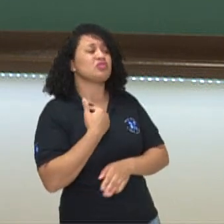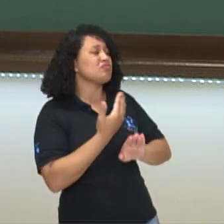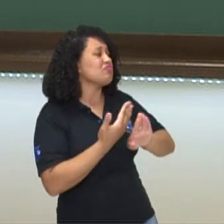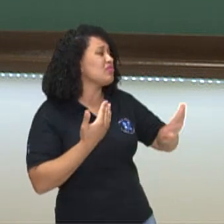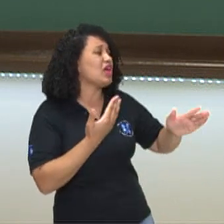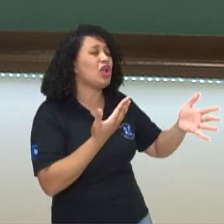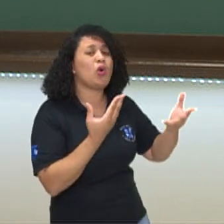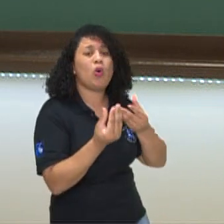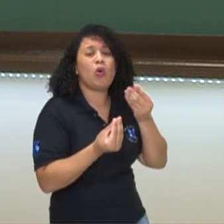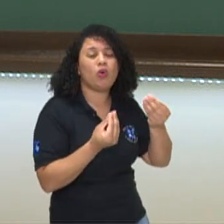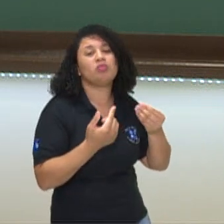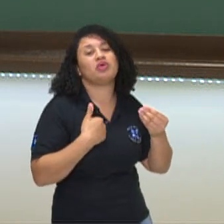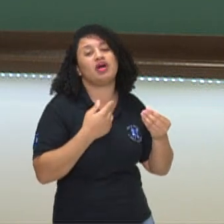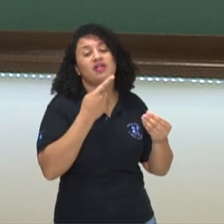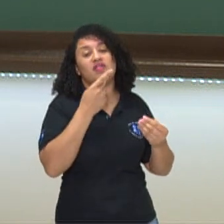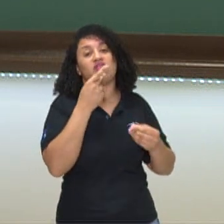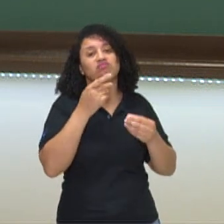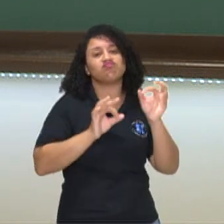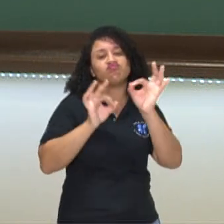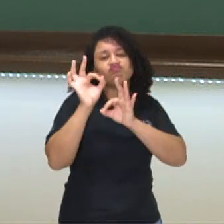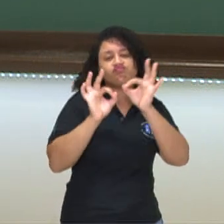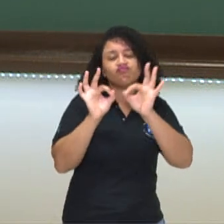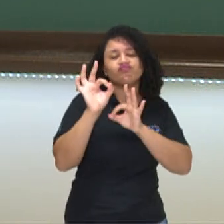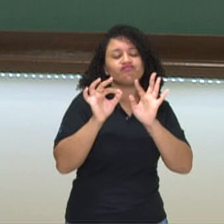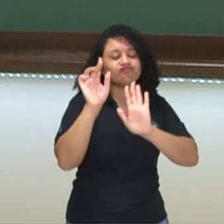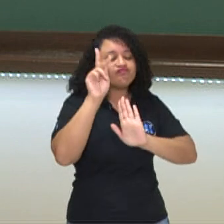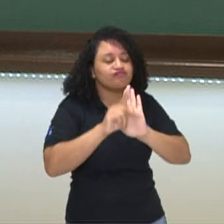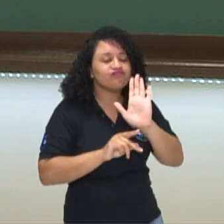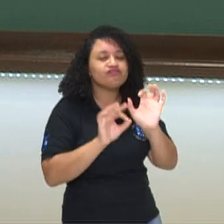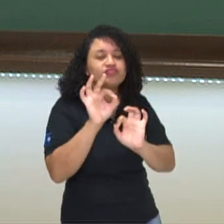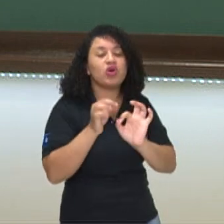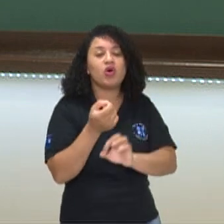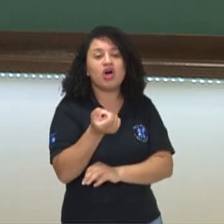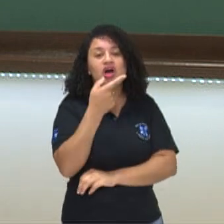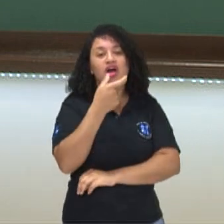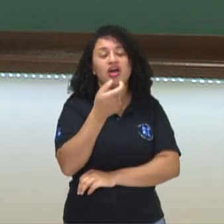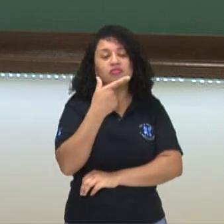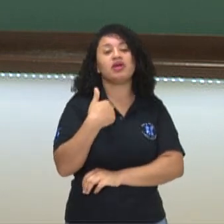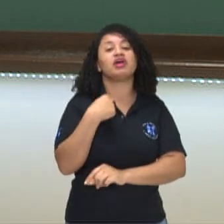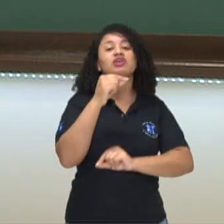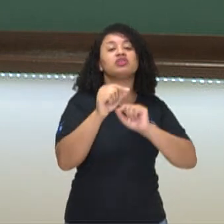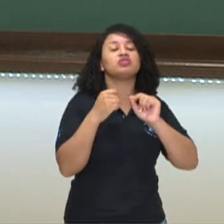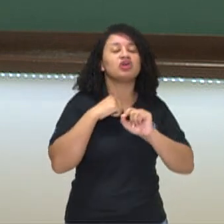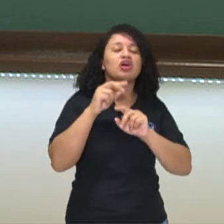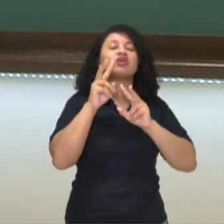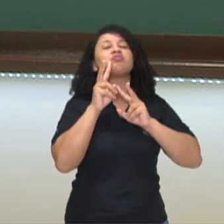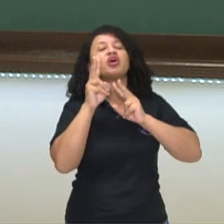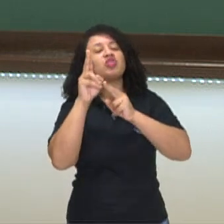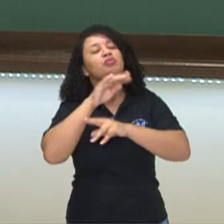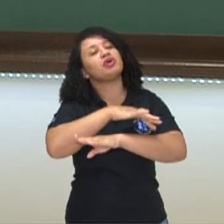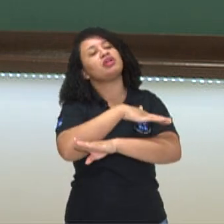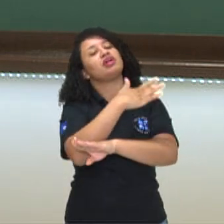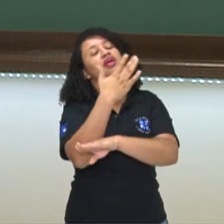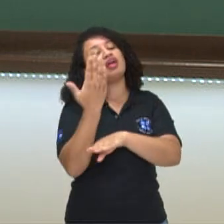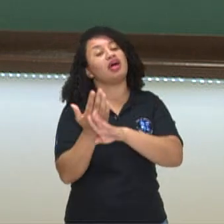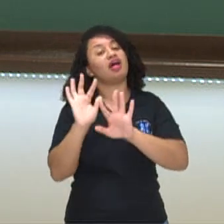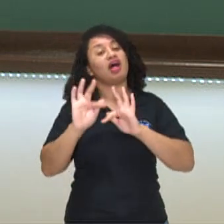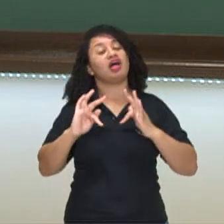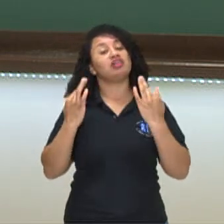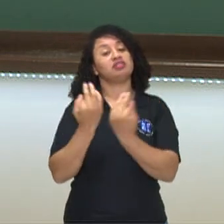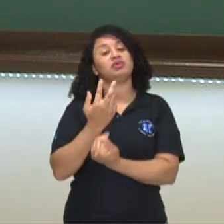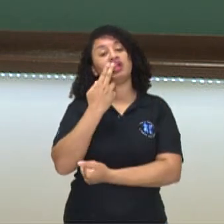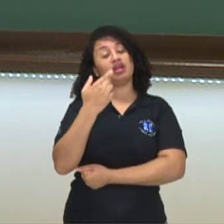ela resolve, então, em um plano, né, tomar um remédio para provocar um sono profundo, a sua família achar que ela